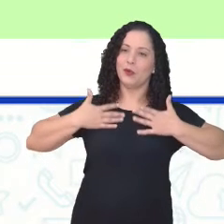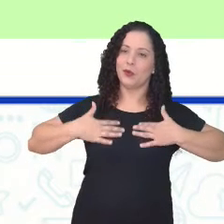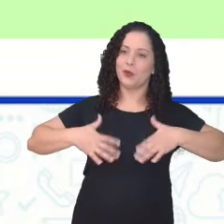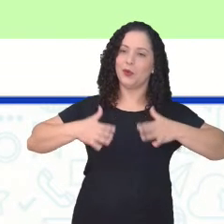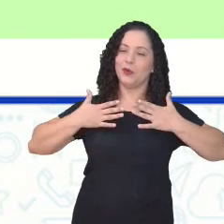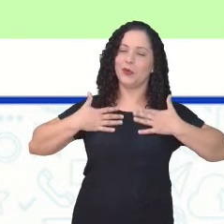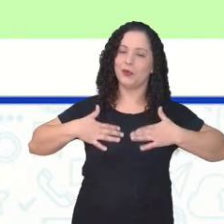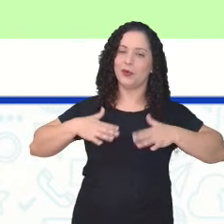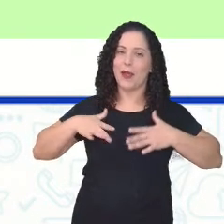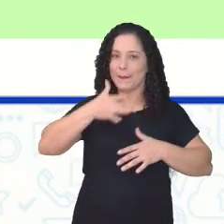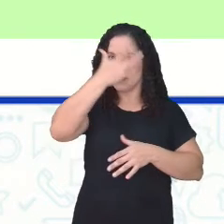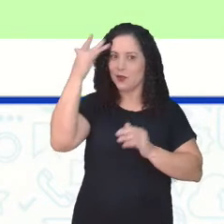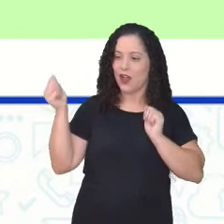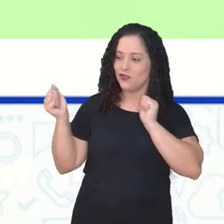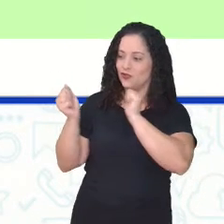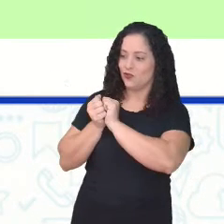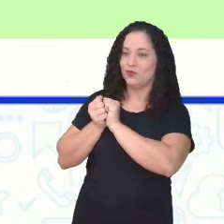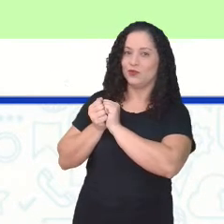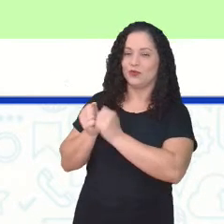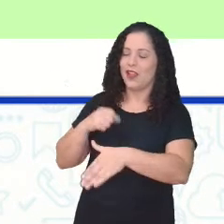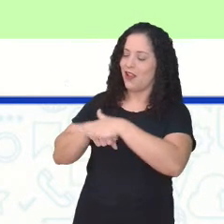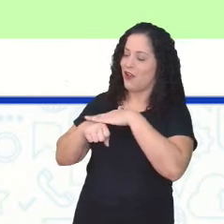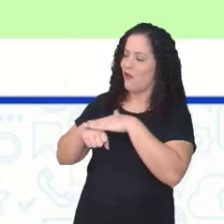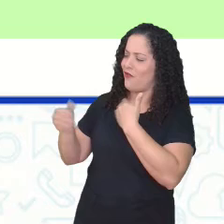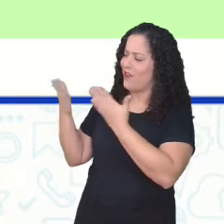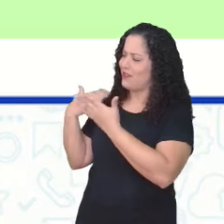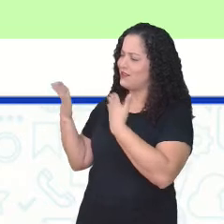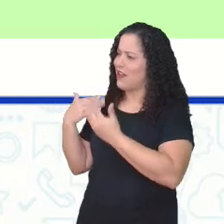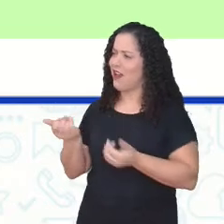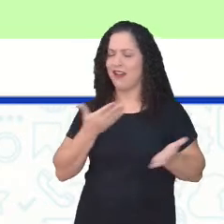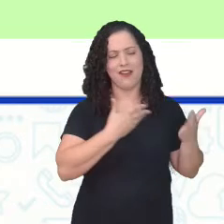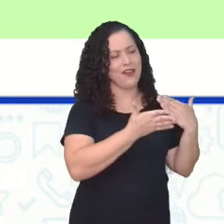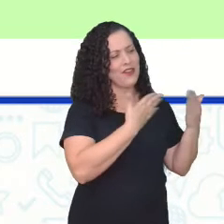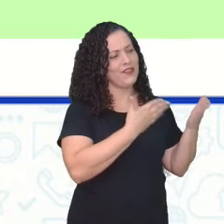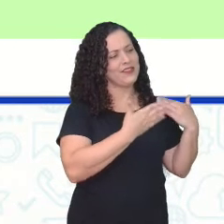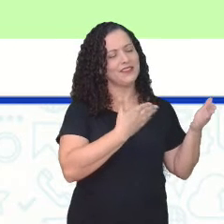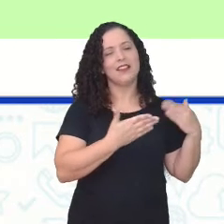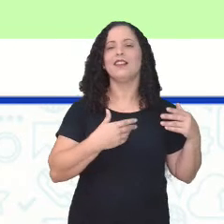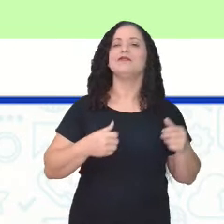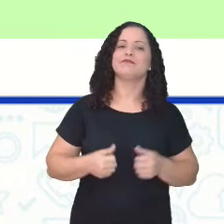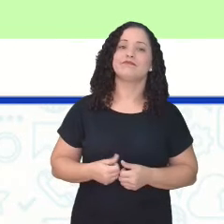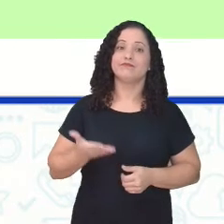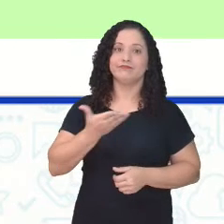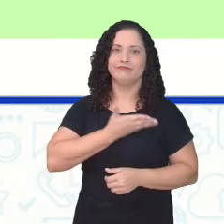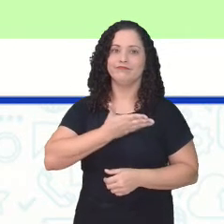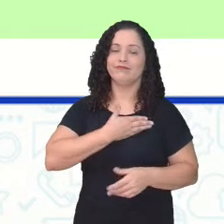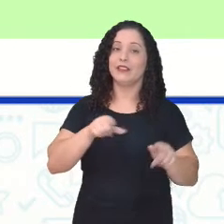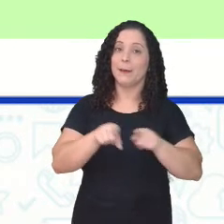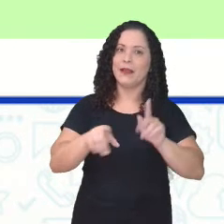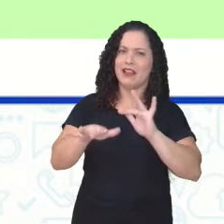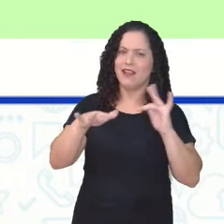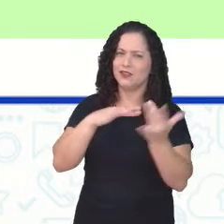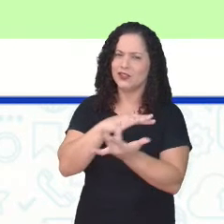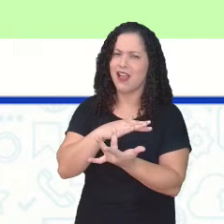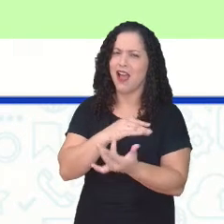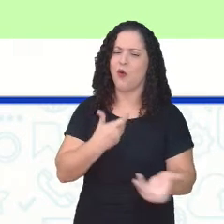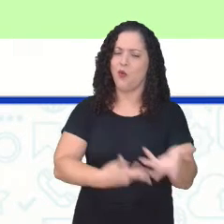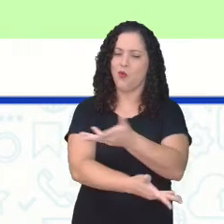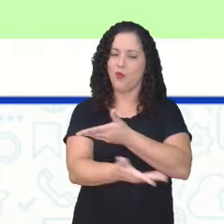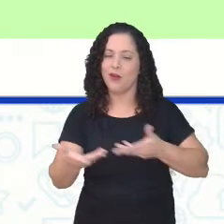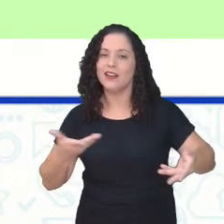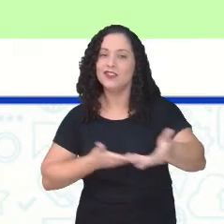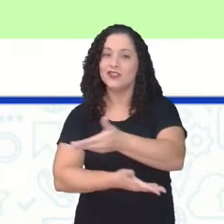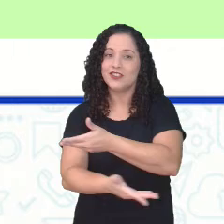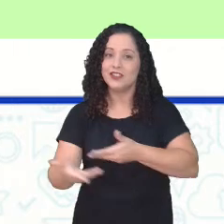aí tem alguém do nosso lado, né? Nós também conversamos, né? Estamos lá na nossa rede social, nós interagimos também.